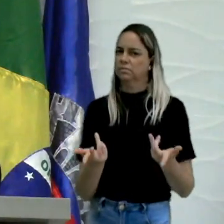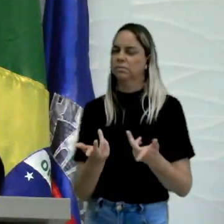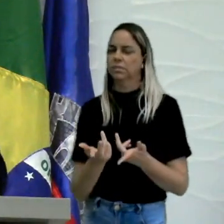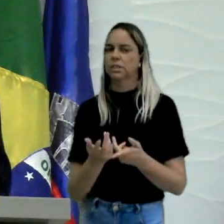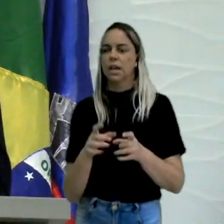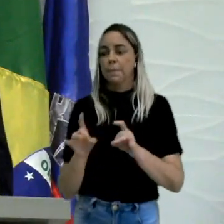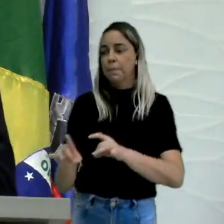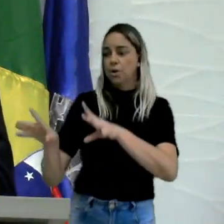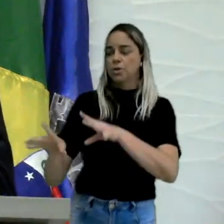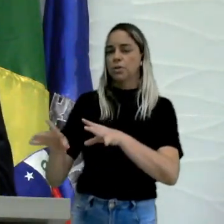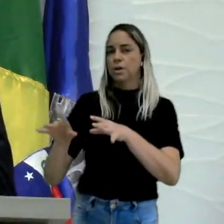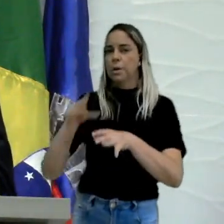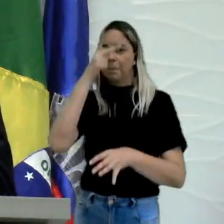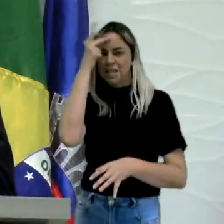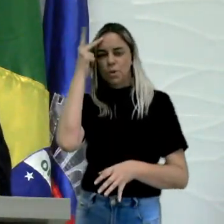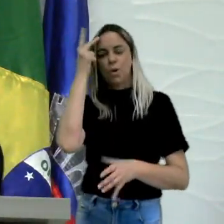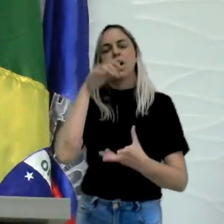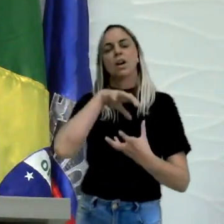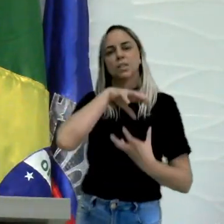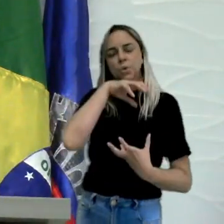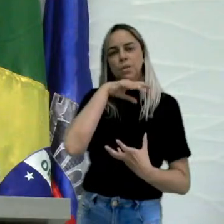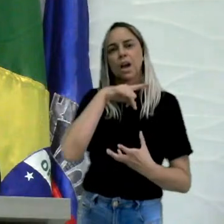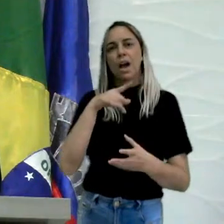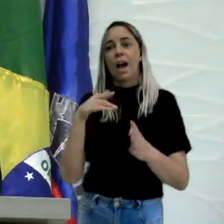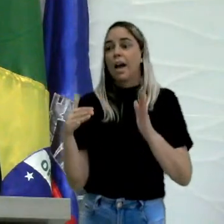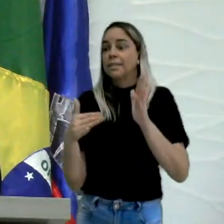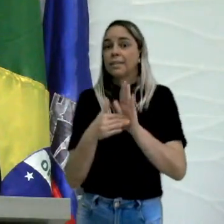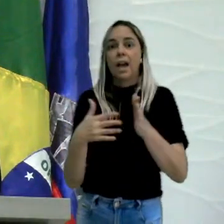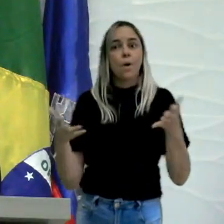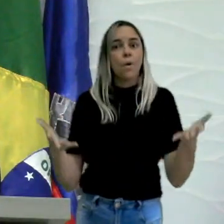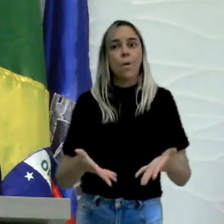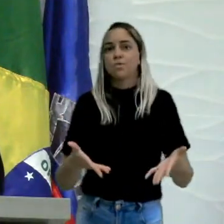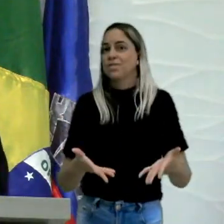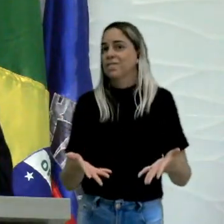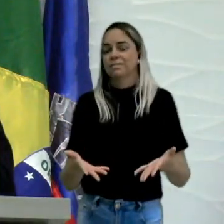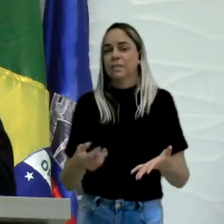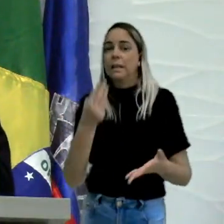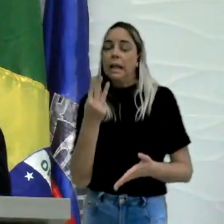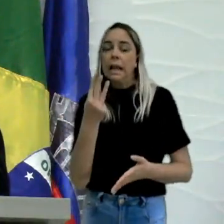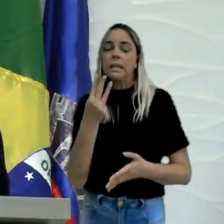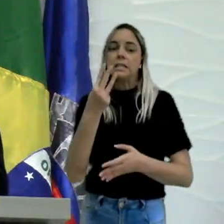Abandonando os idosos até o momento.